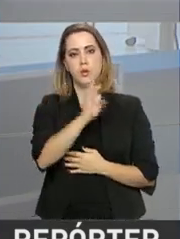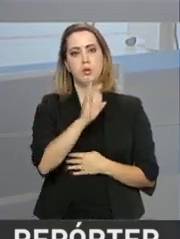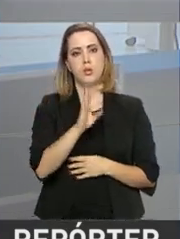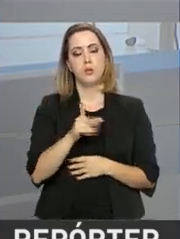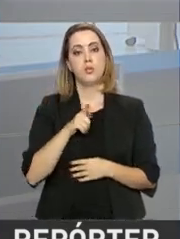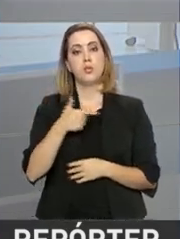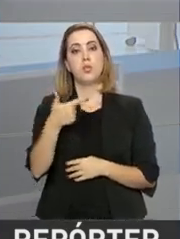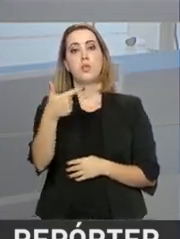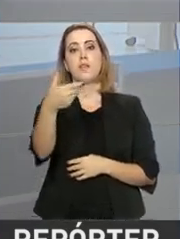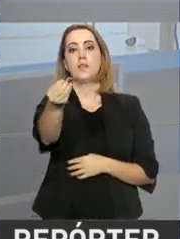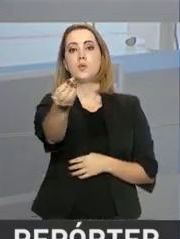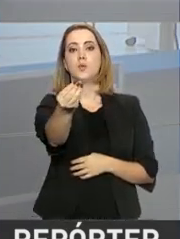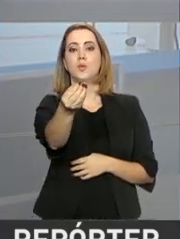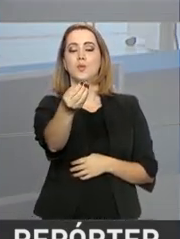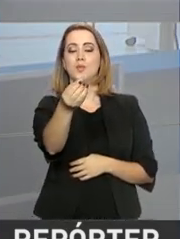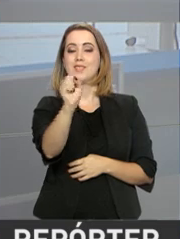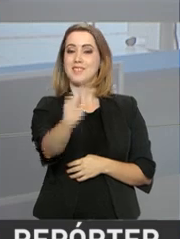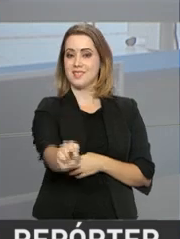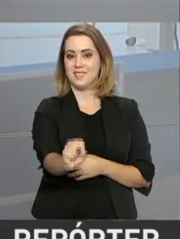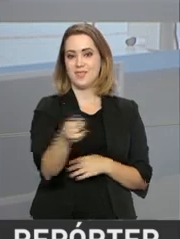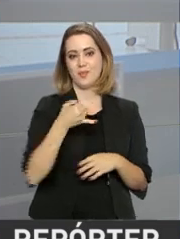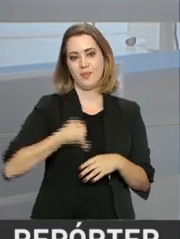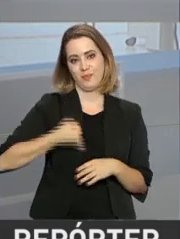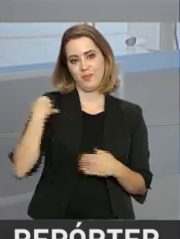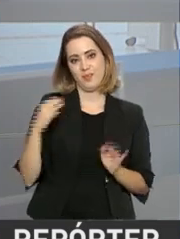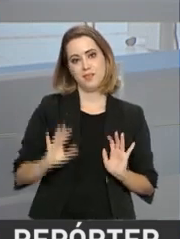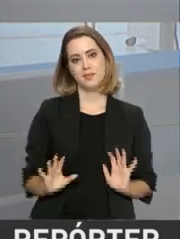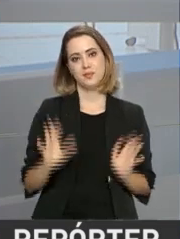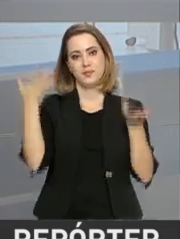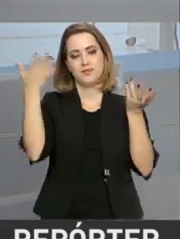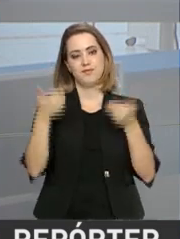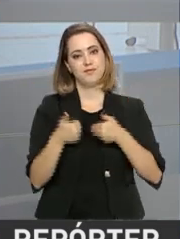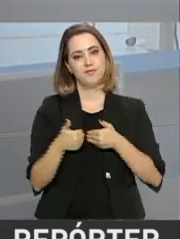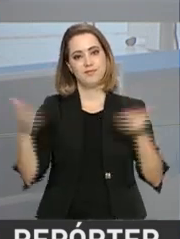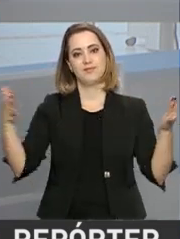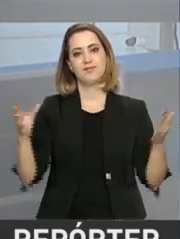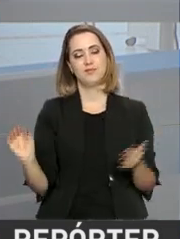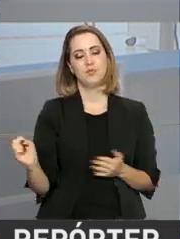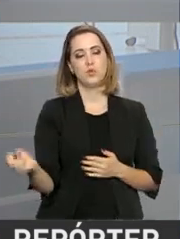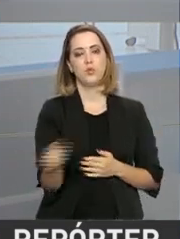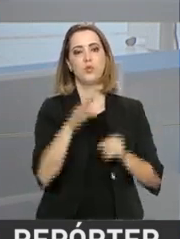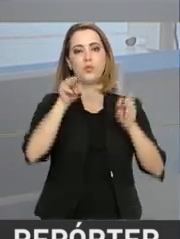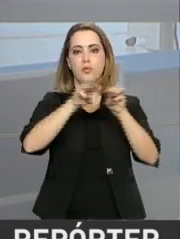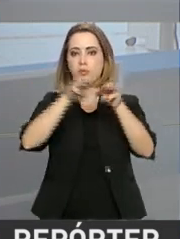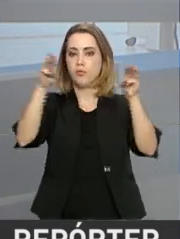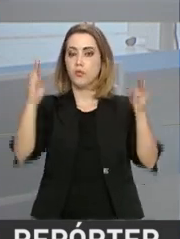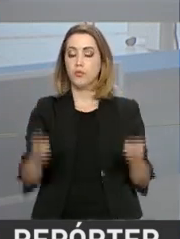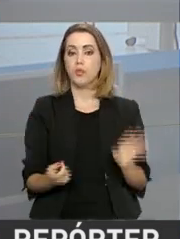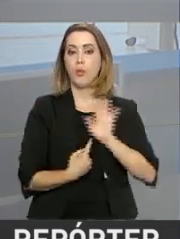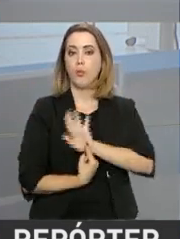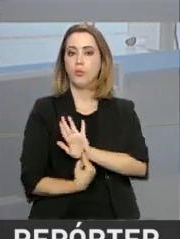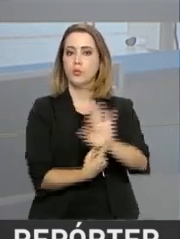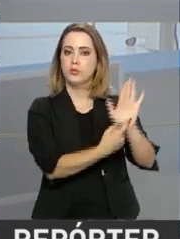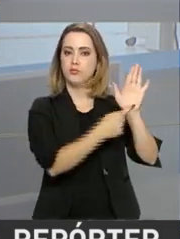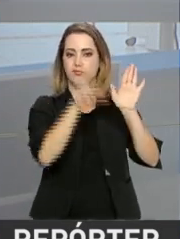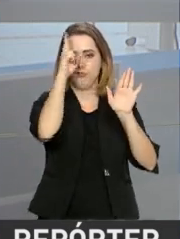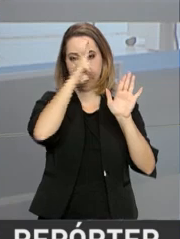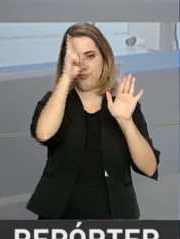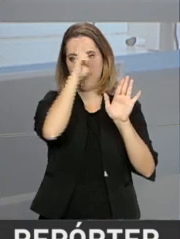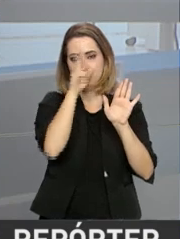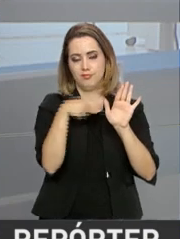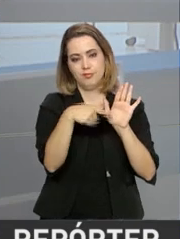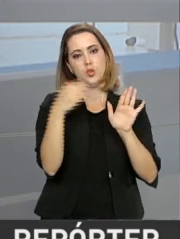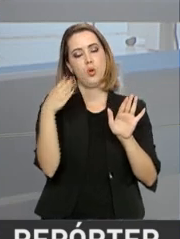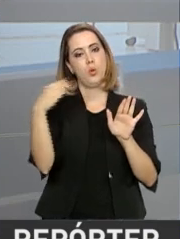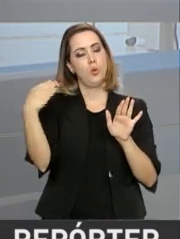completou 208 anos e para comemorar inaugurou um novo museu em Brasília mostra um pouco da história do banco